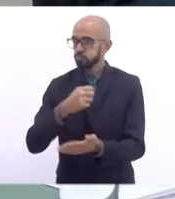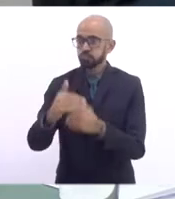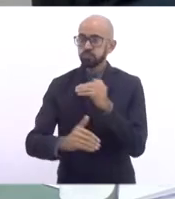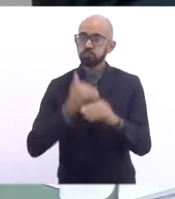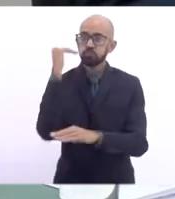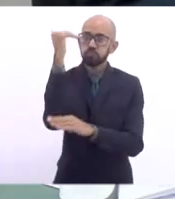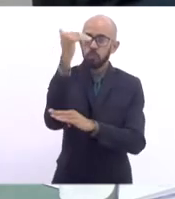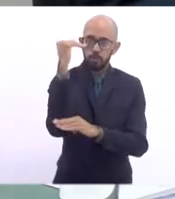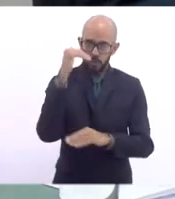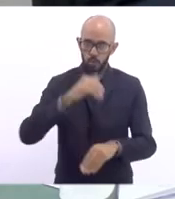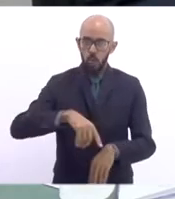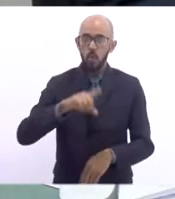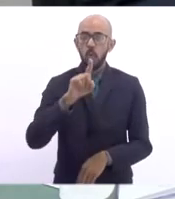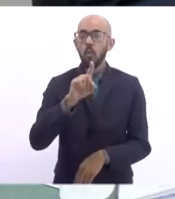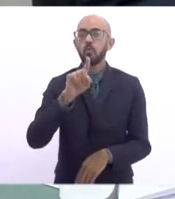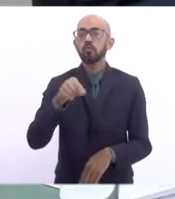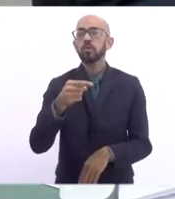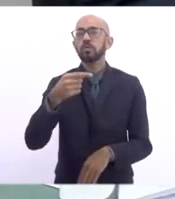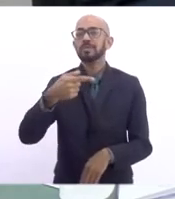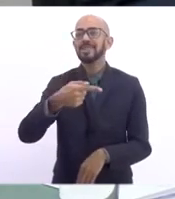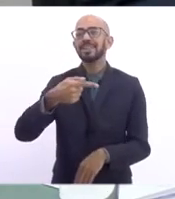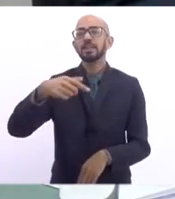1,78 trilhões